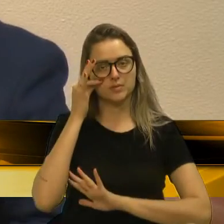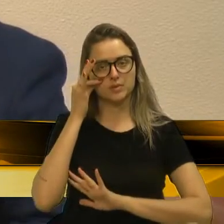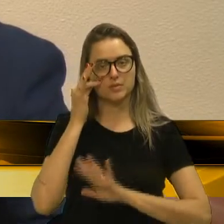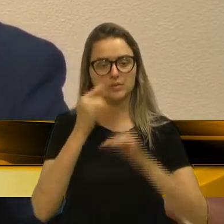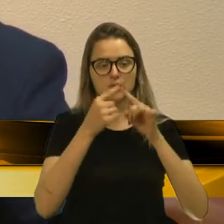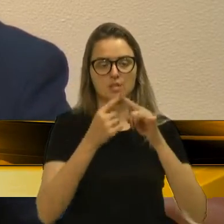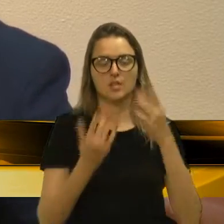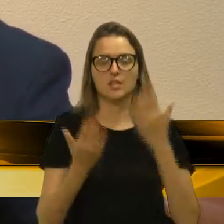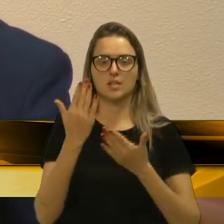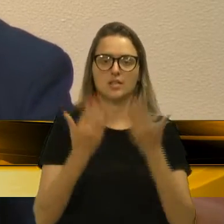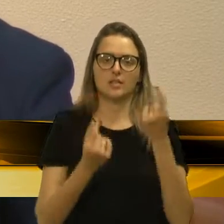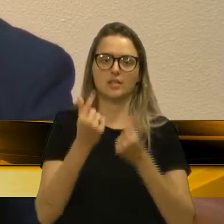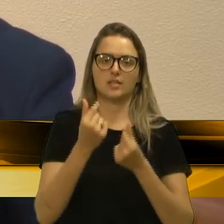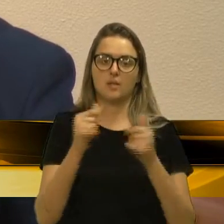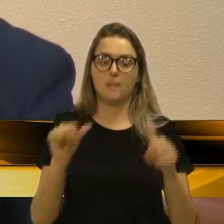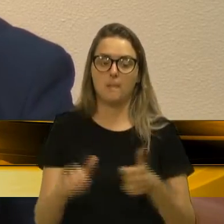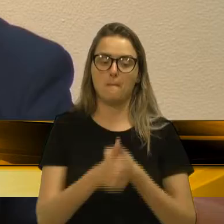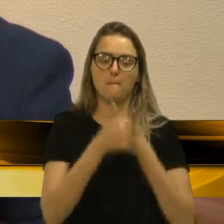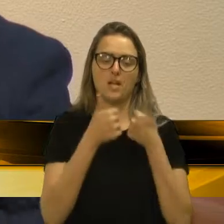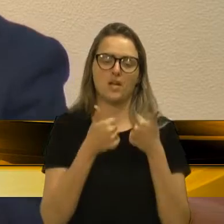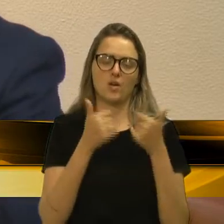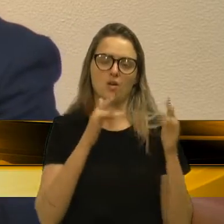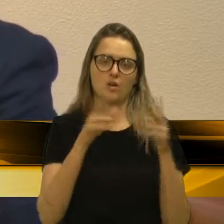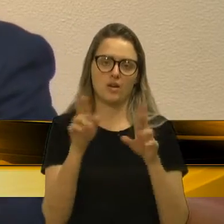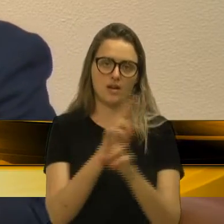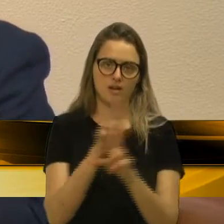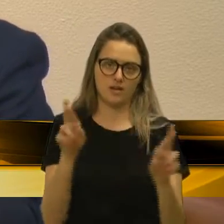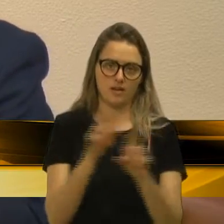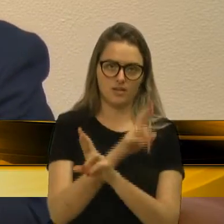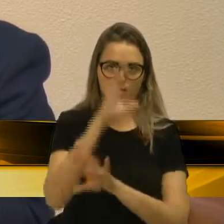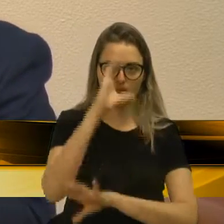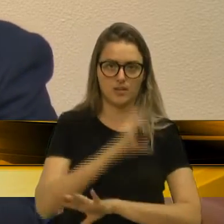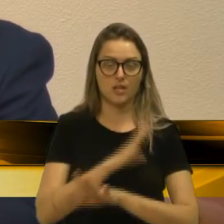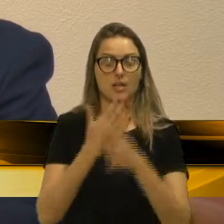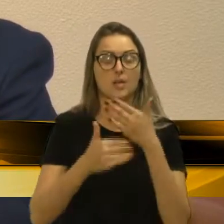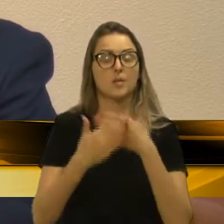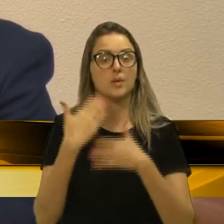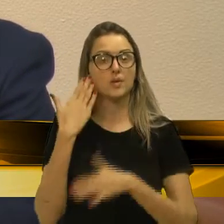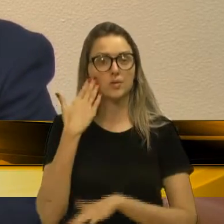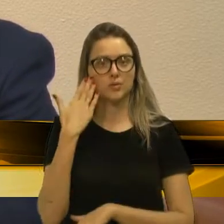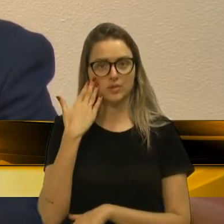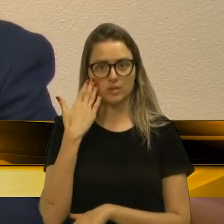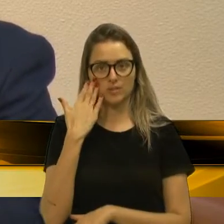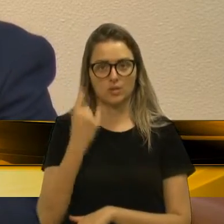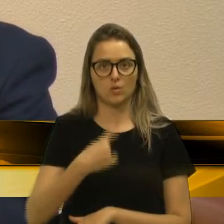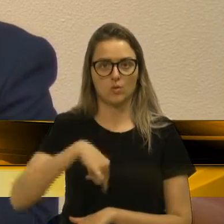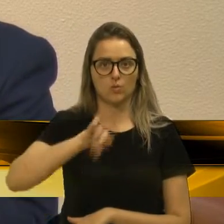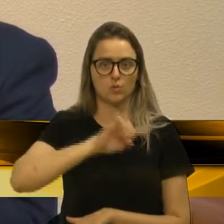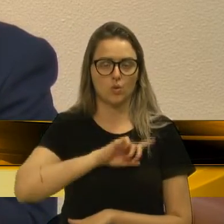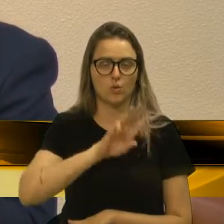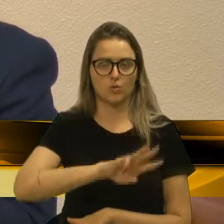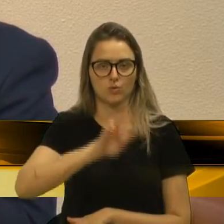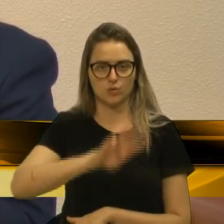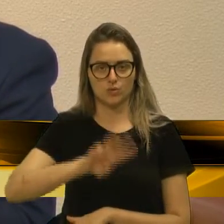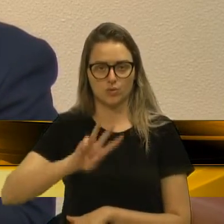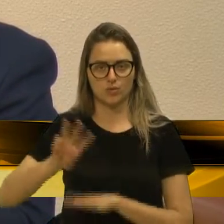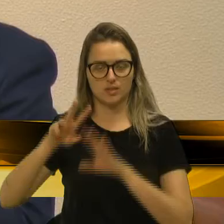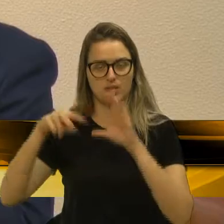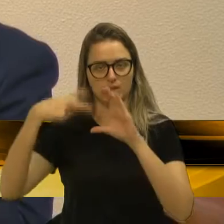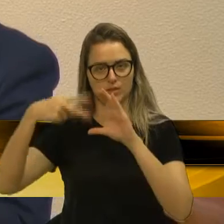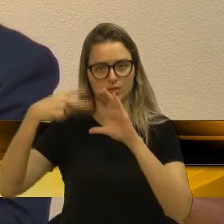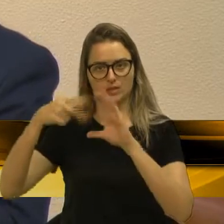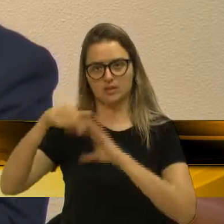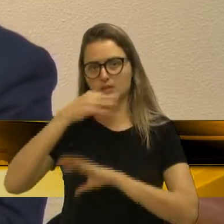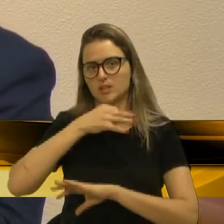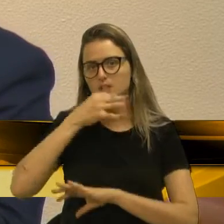melhoram as relações com a população, com o cidadão. Para que todos tenham uma ideia, o nosso site, o site da Câmara de Vereadores aqui de Caxias,